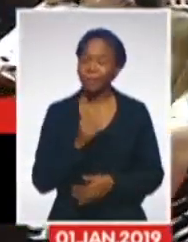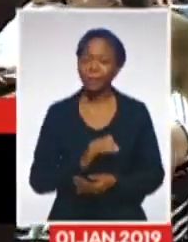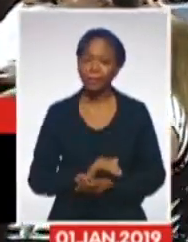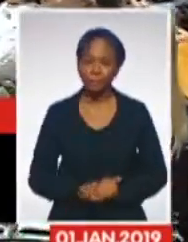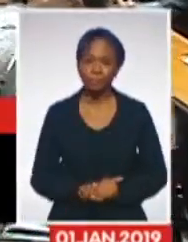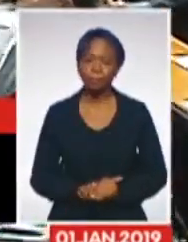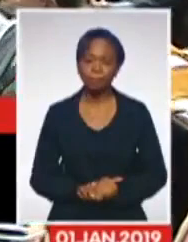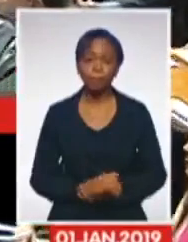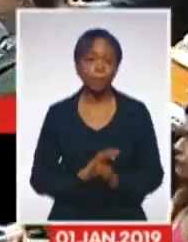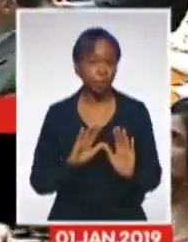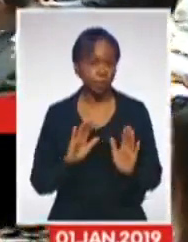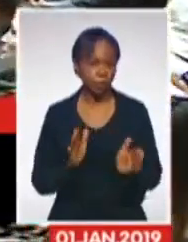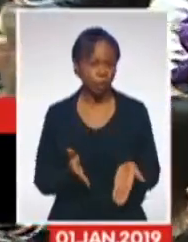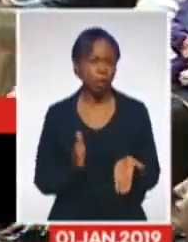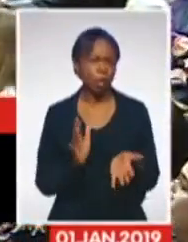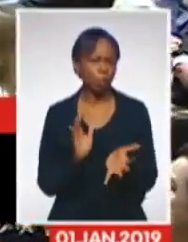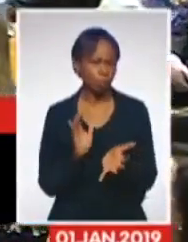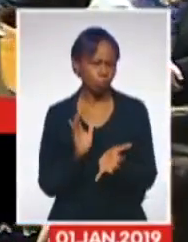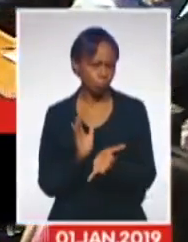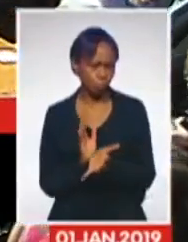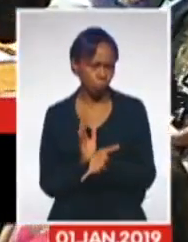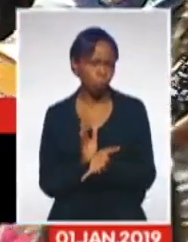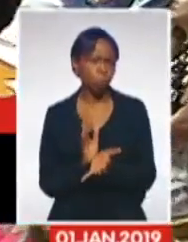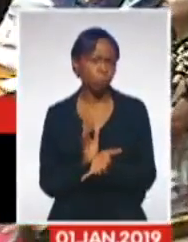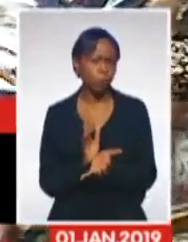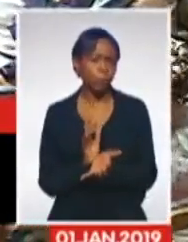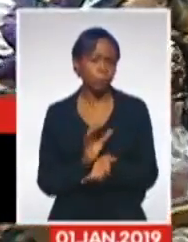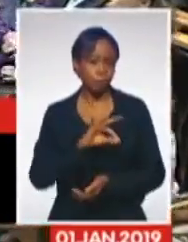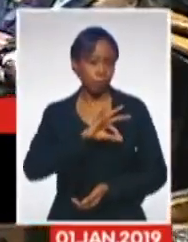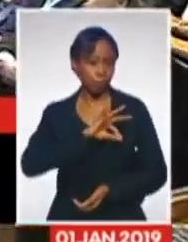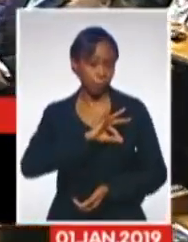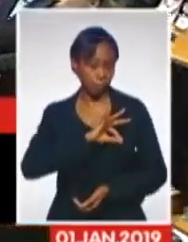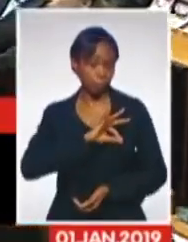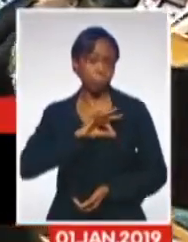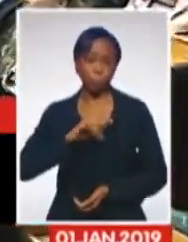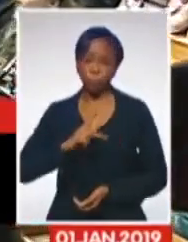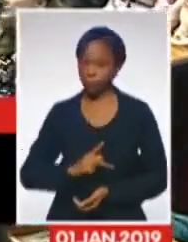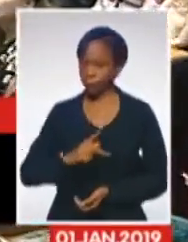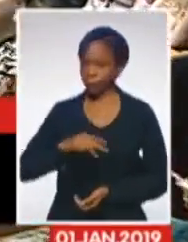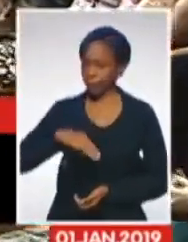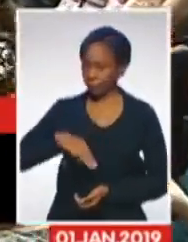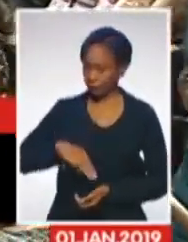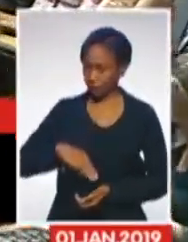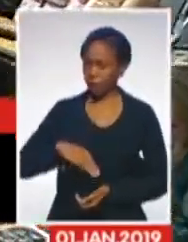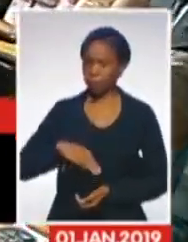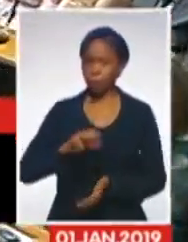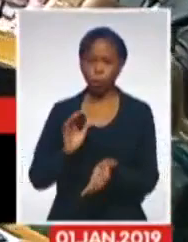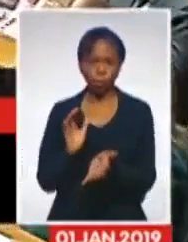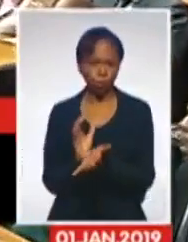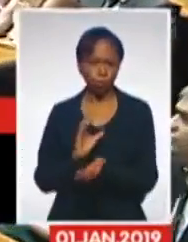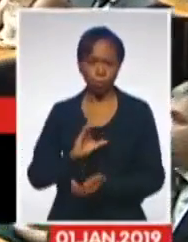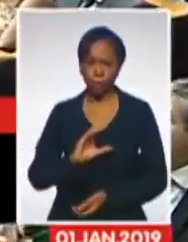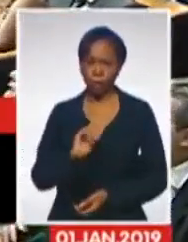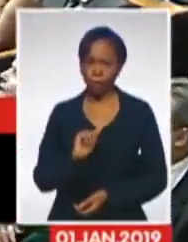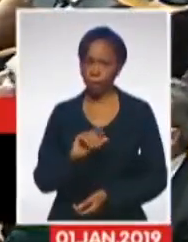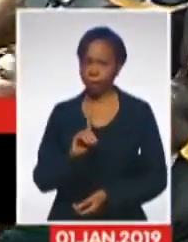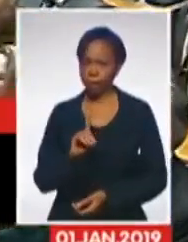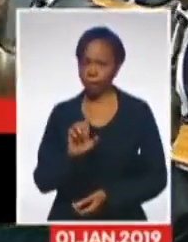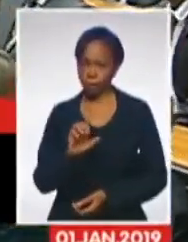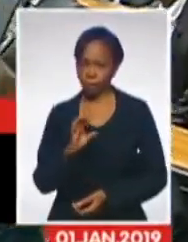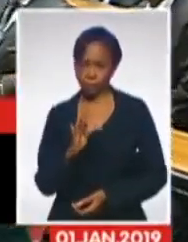já estão a cúpula de aço dos cadetes da Polícia Militar, já perfilados. Os cadetes são o primeiro passo da